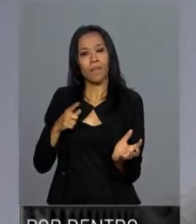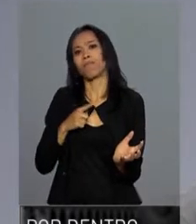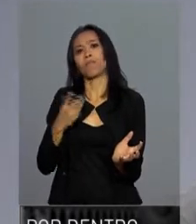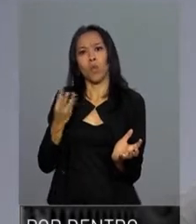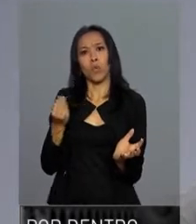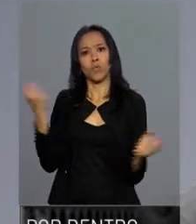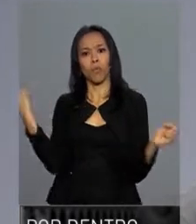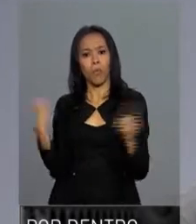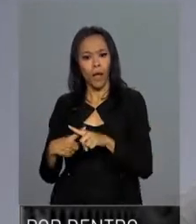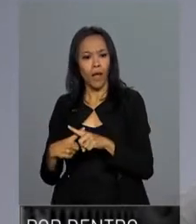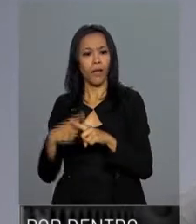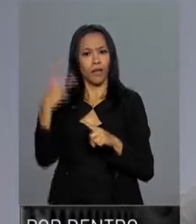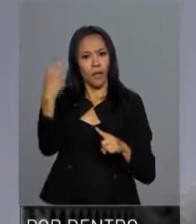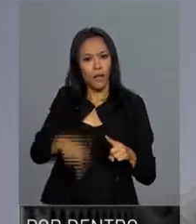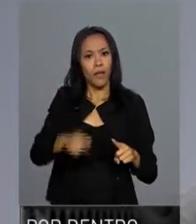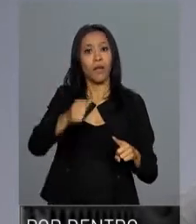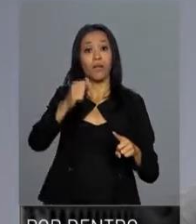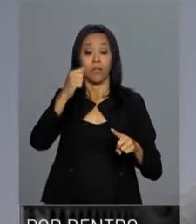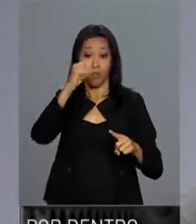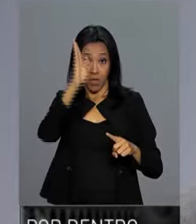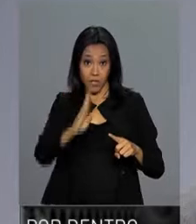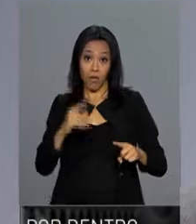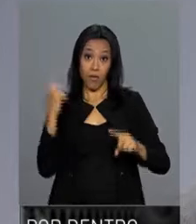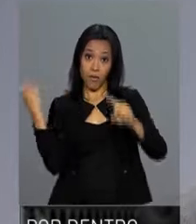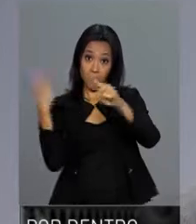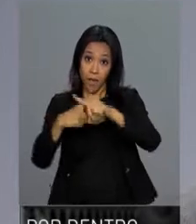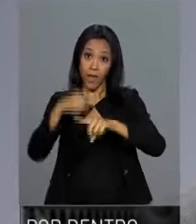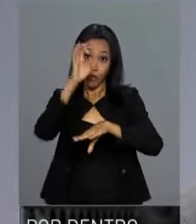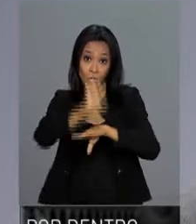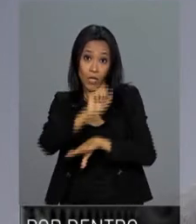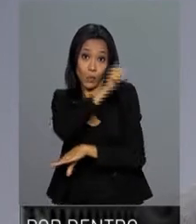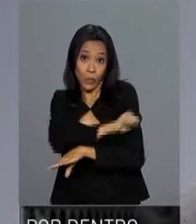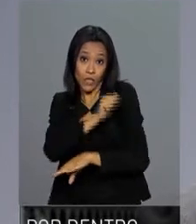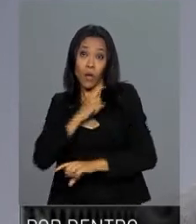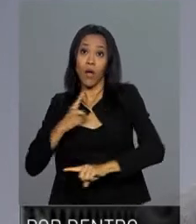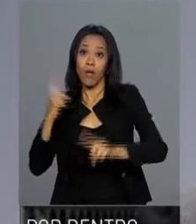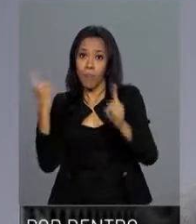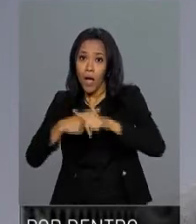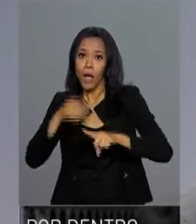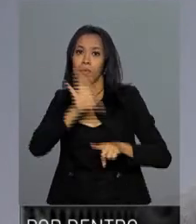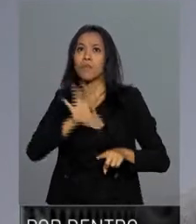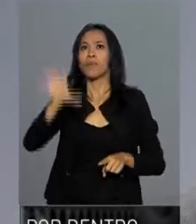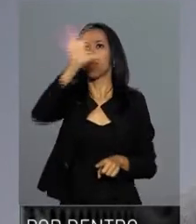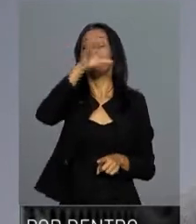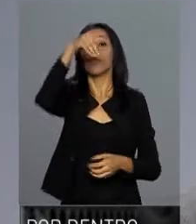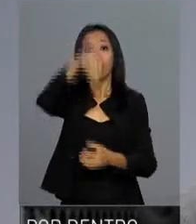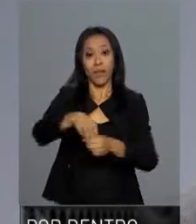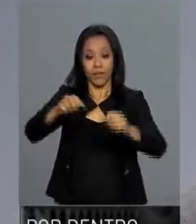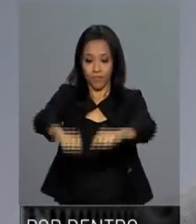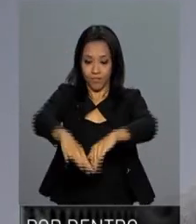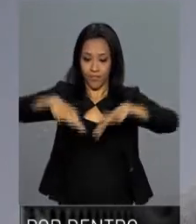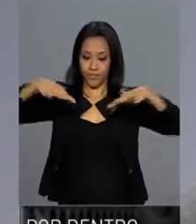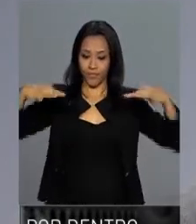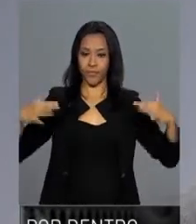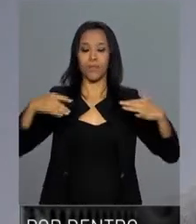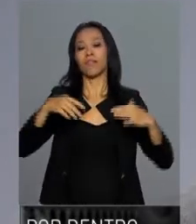suas competições nacionais e estaduais do rio de janeiro dentro da arena olímpica da barra da tijuca